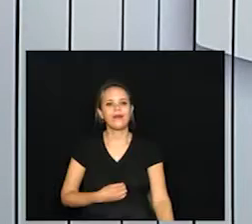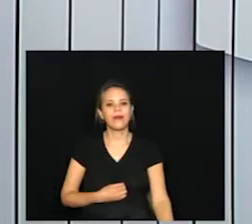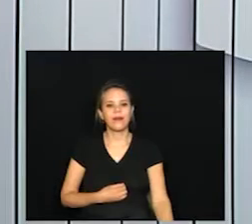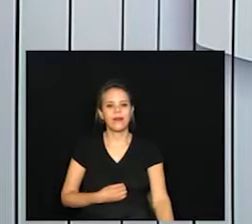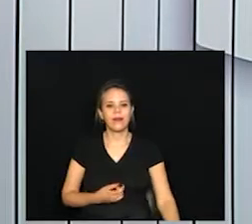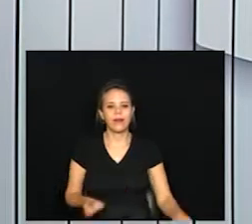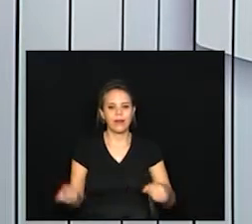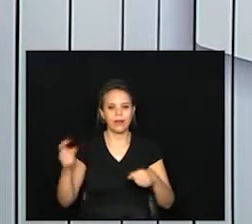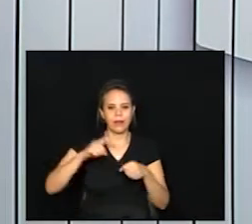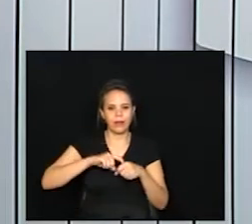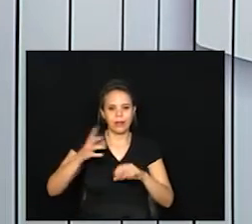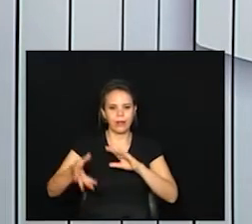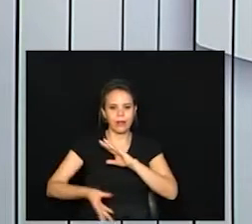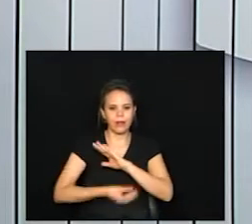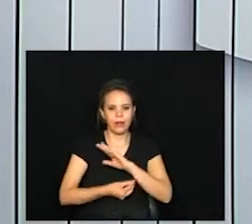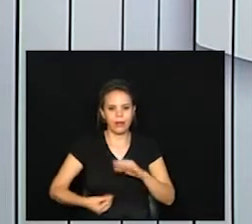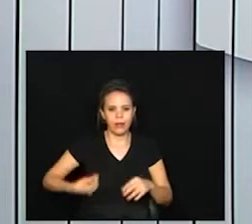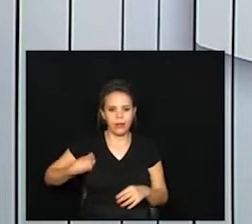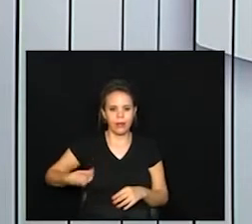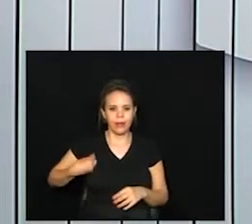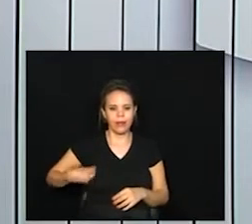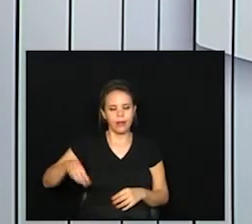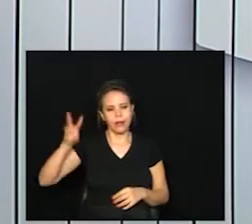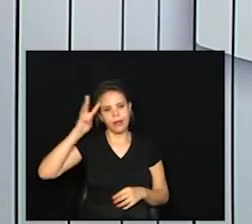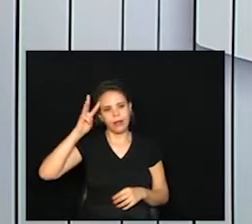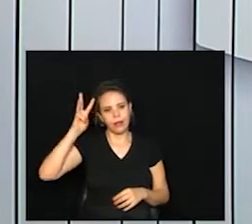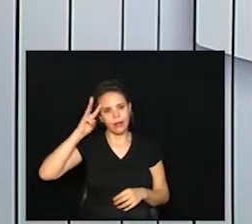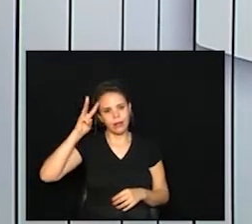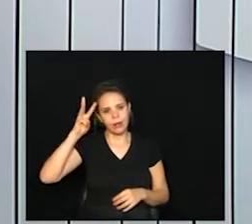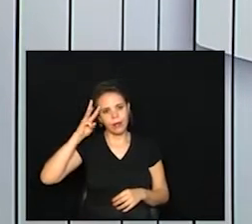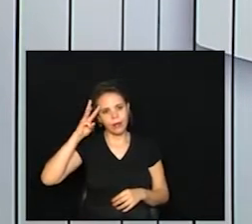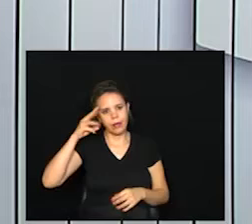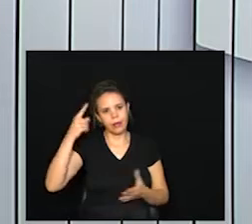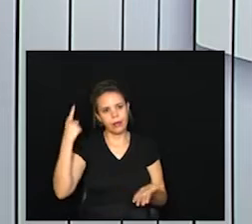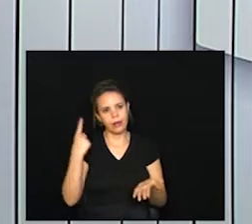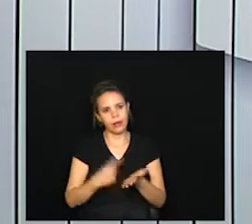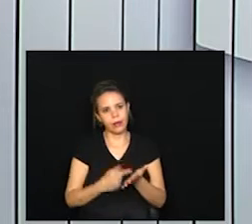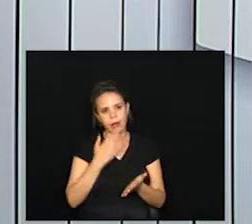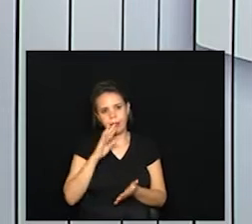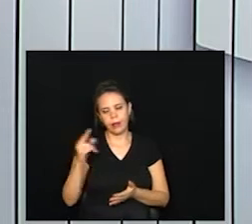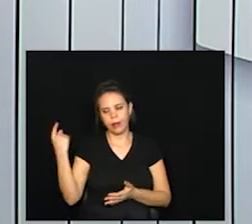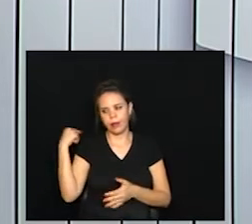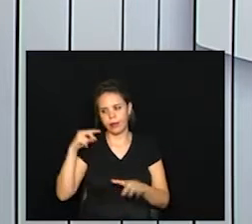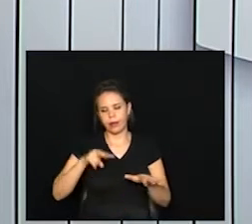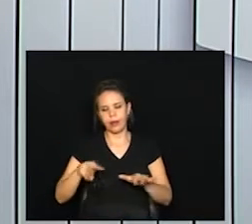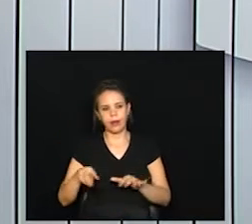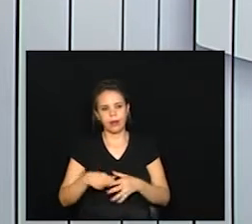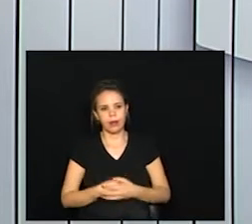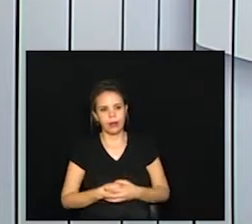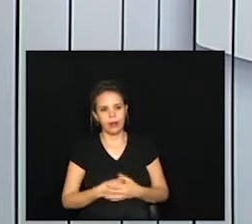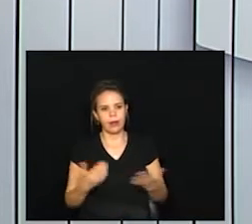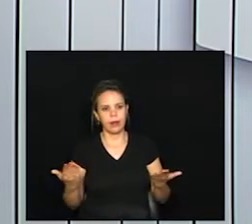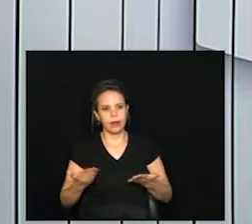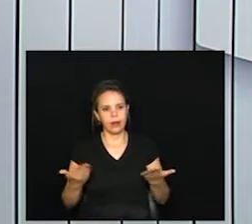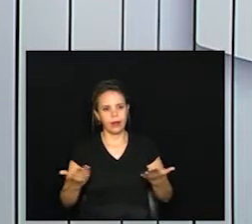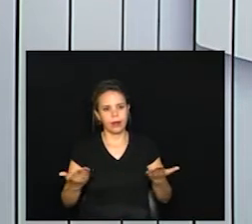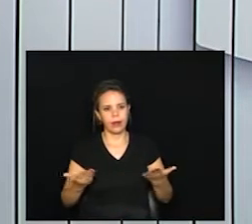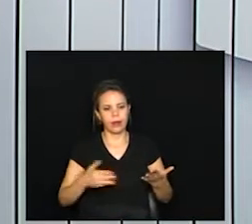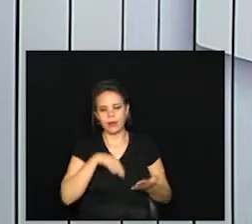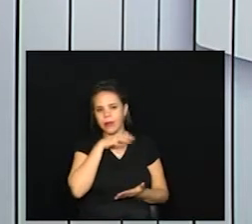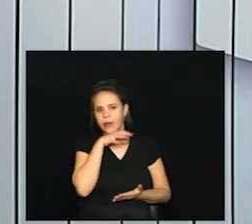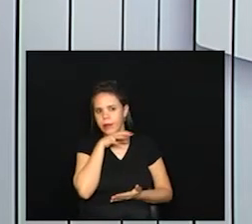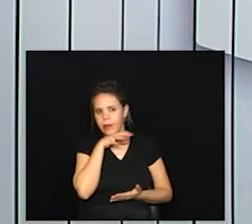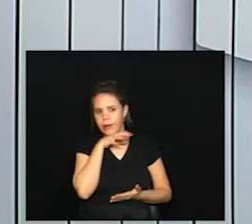Voltamos com o nosso Câmara Total ao vivo nesta terça-feira. Como prometido na semana passada, hoje no quadro É